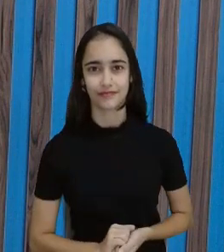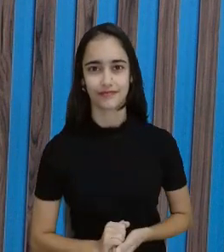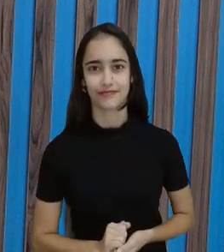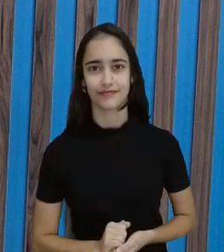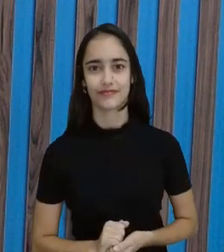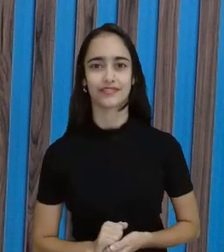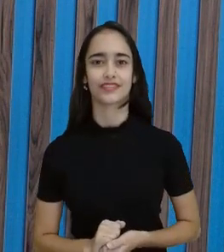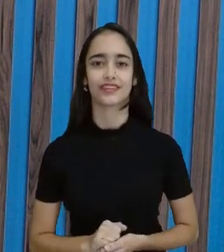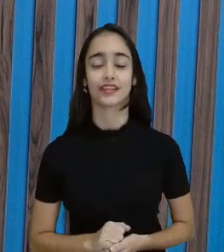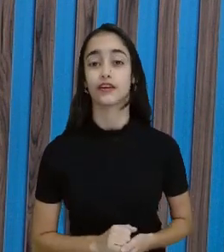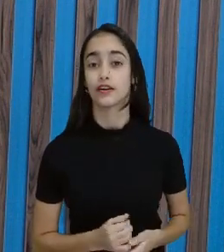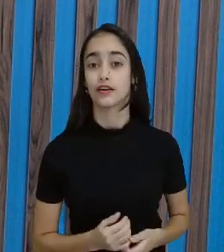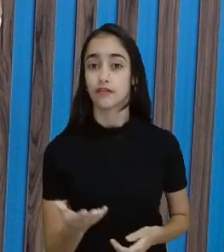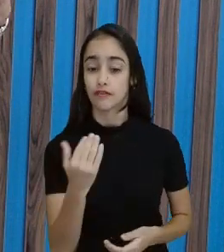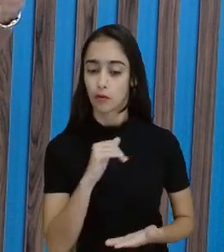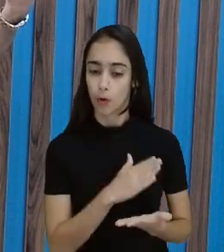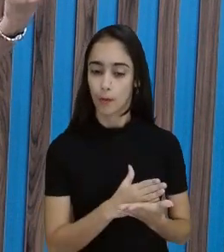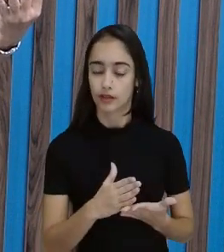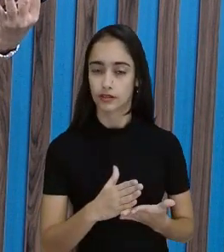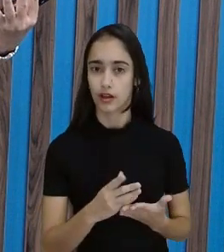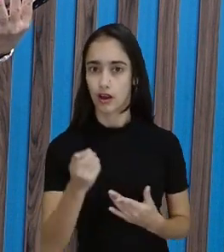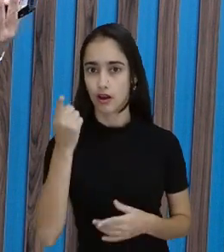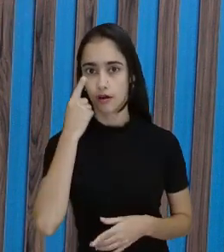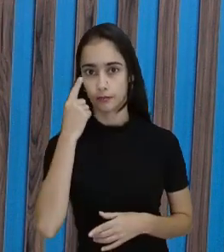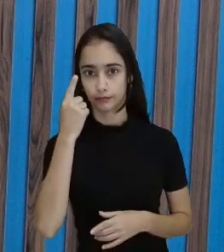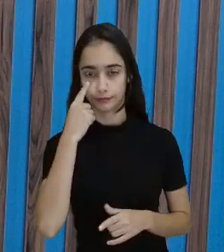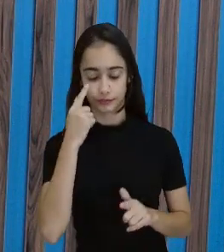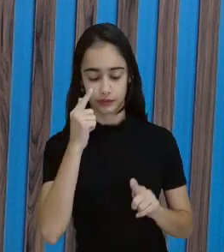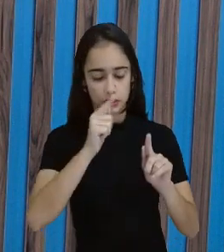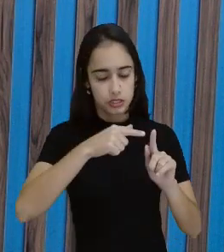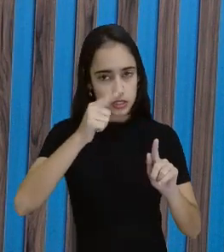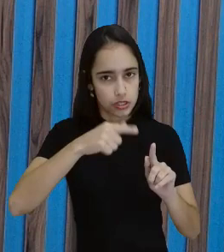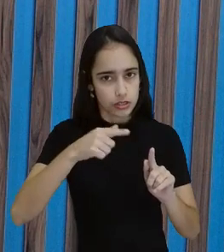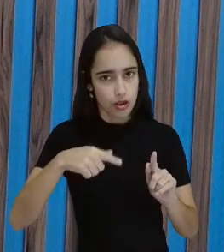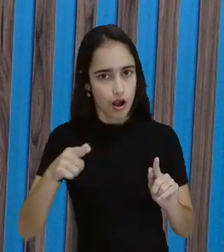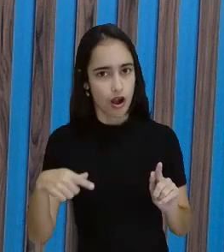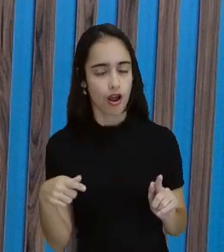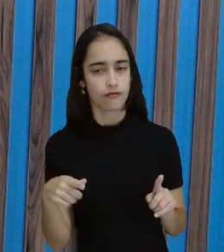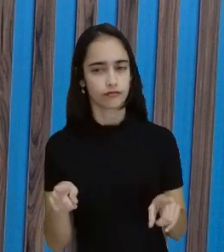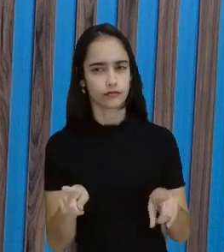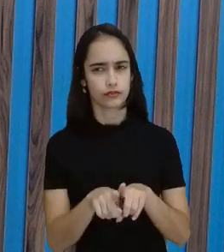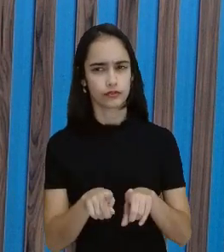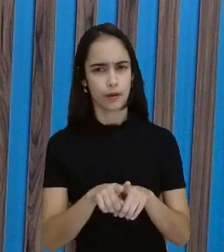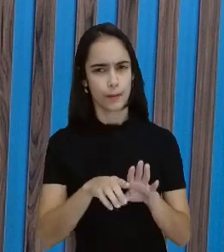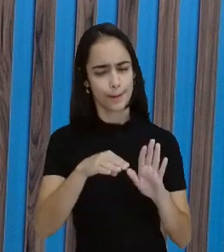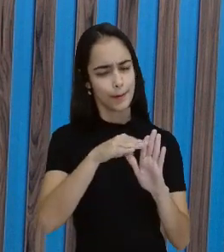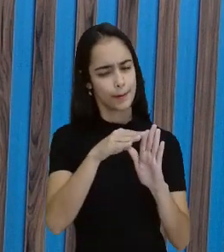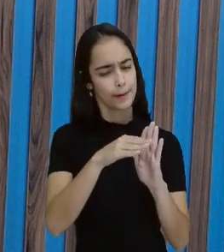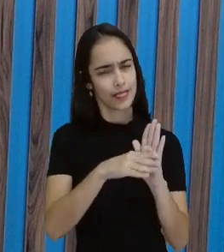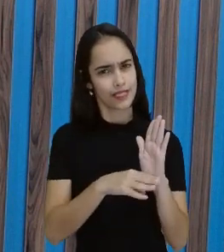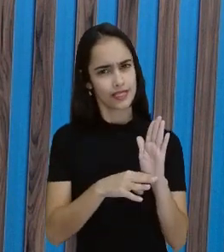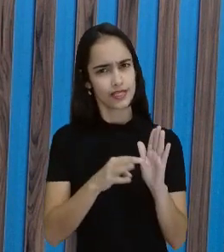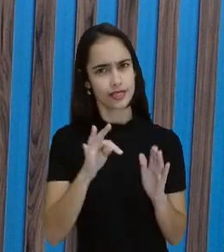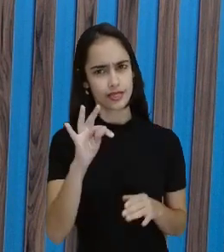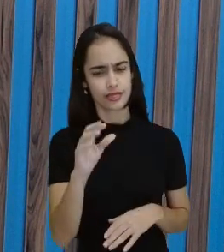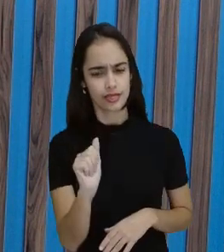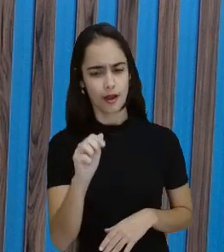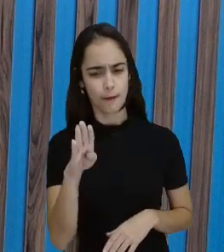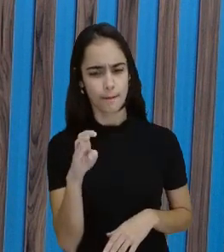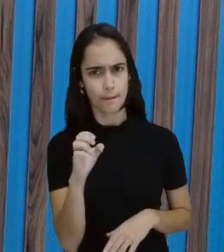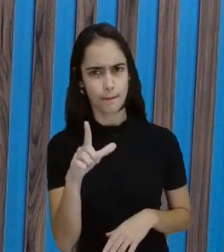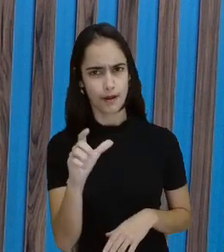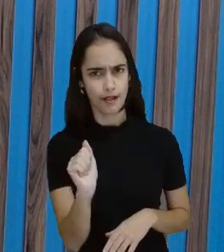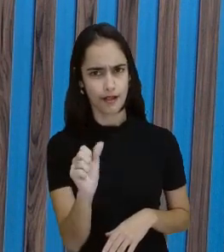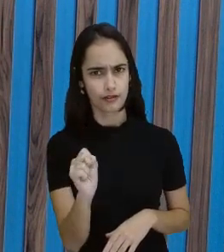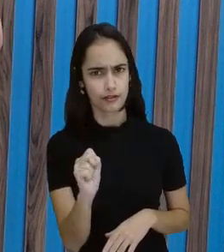lá. Olha só, gráficos e tabelas. Será que esse assunto vai ser de matemática, professora Kátia? Quero saber, estou curiosa.